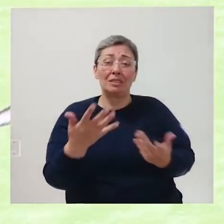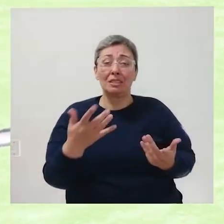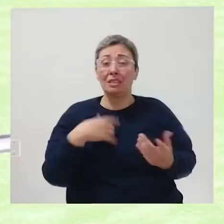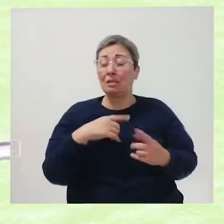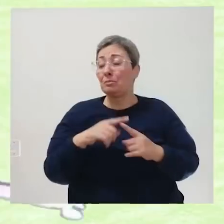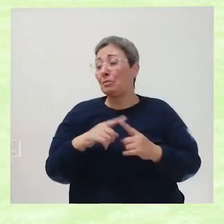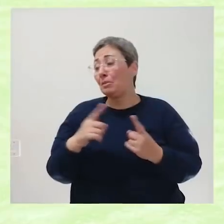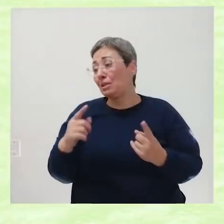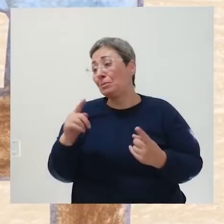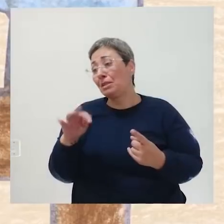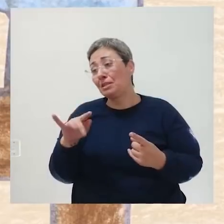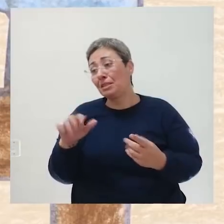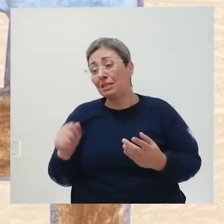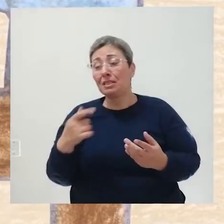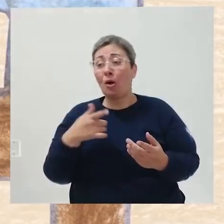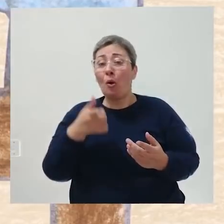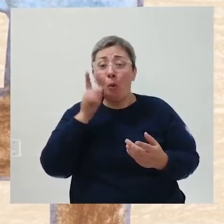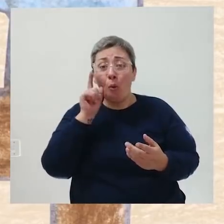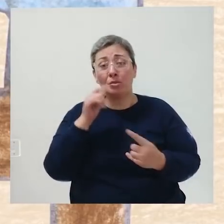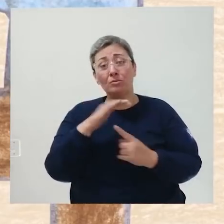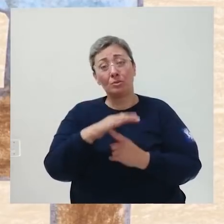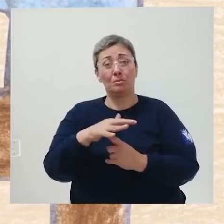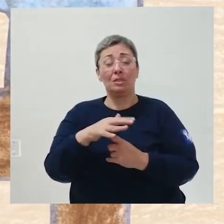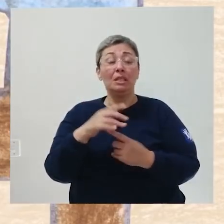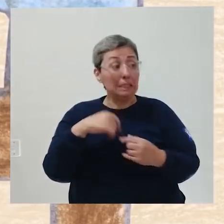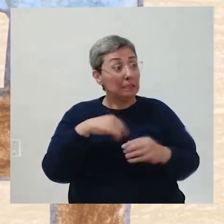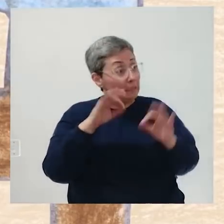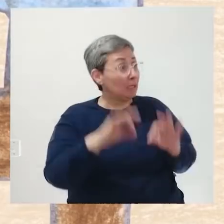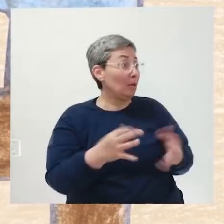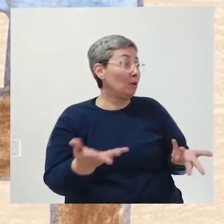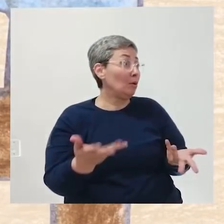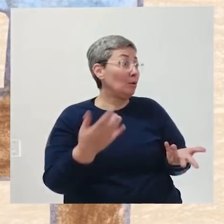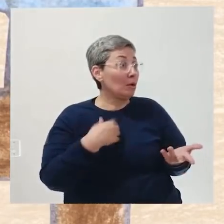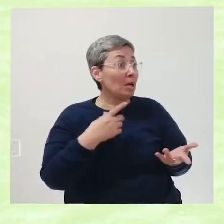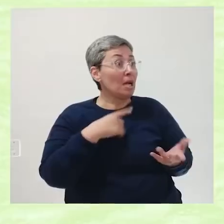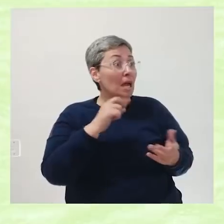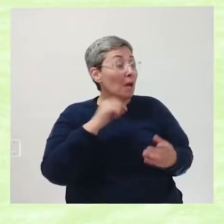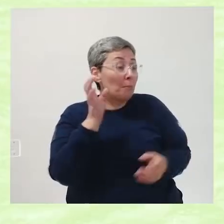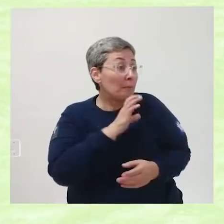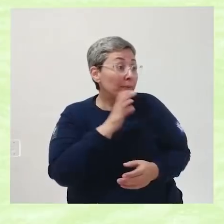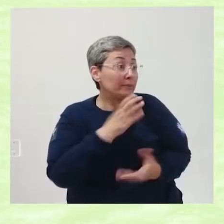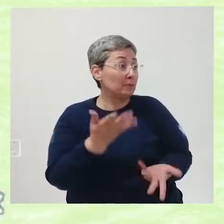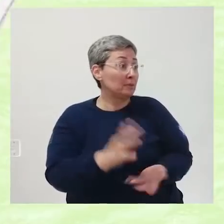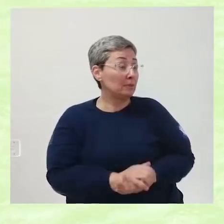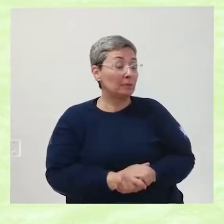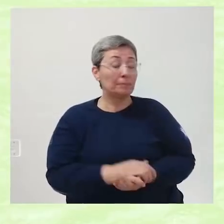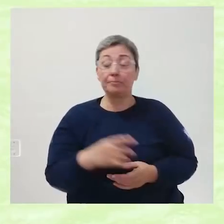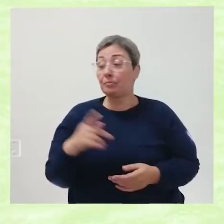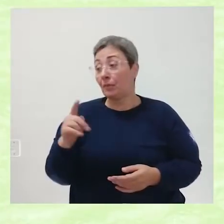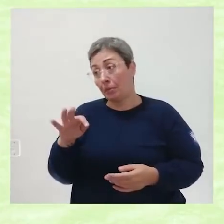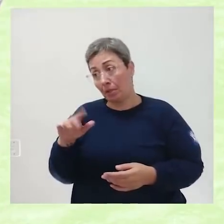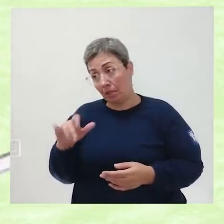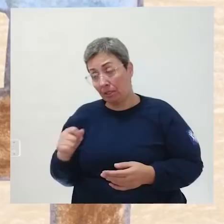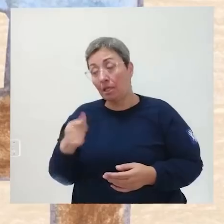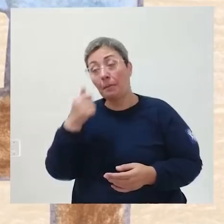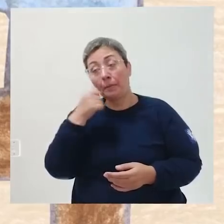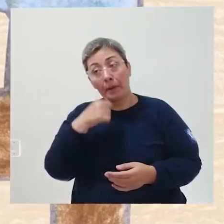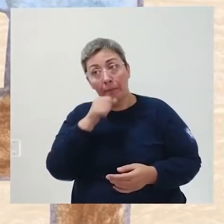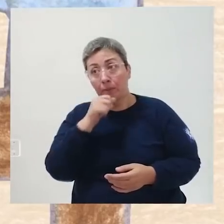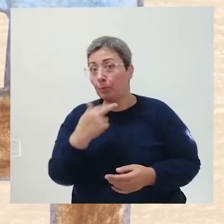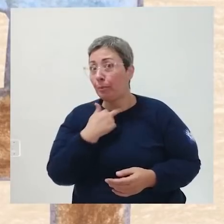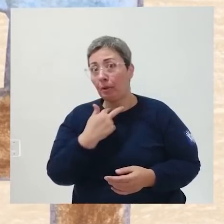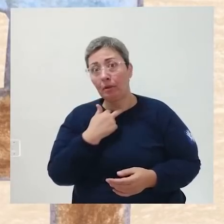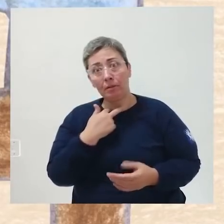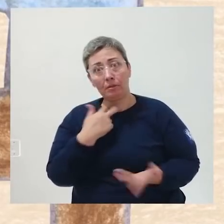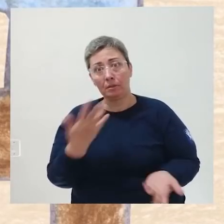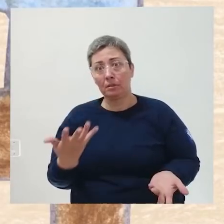das florzinhas do parque. Mas, Paty, a gente foi no parquinho ontem. Exatamente, é uma emergência.